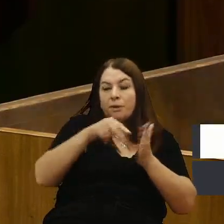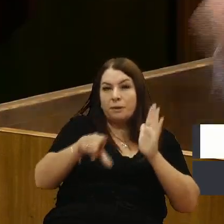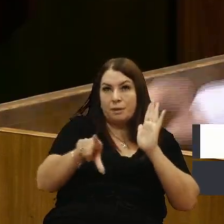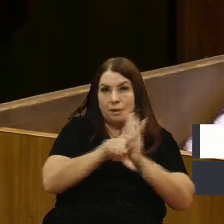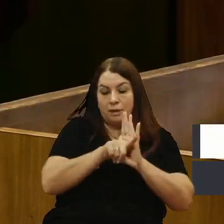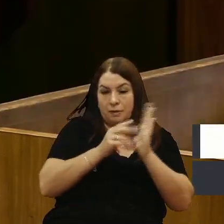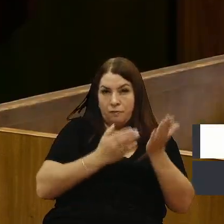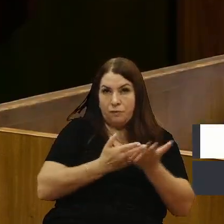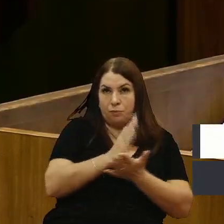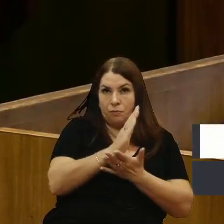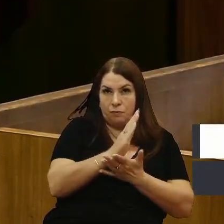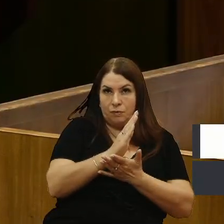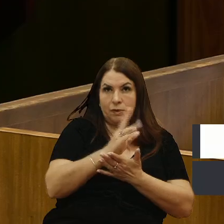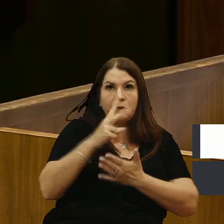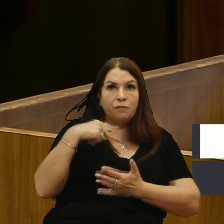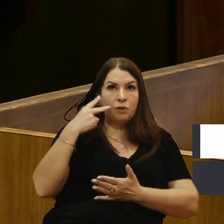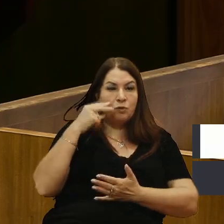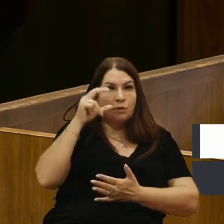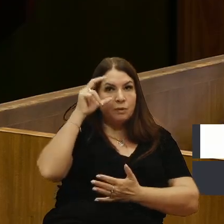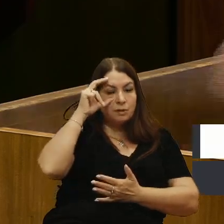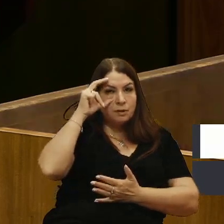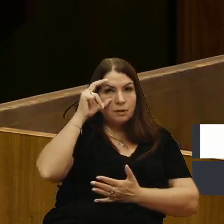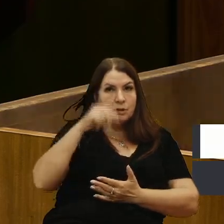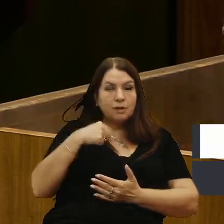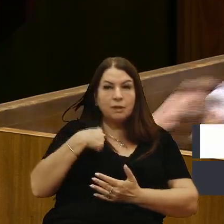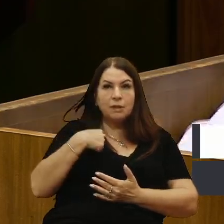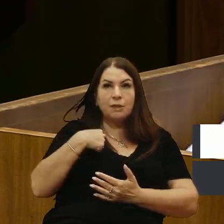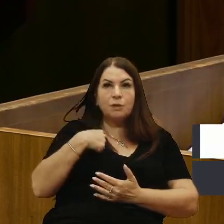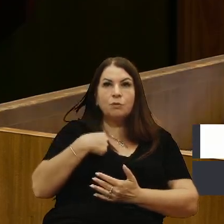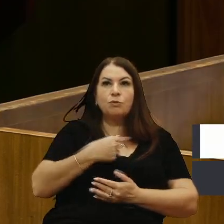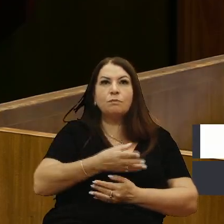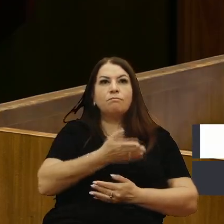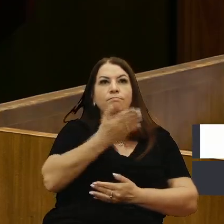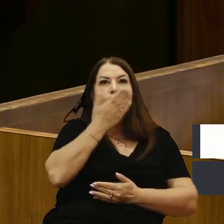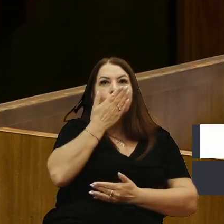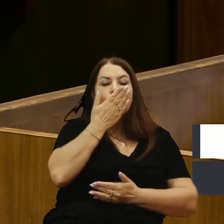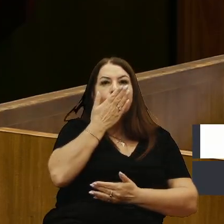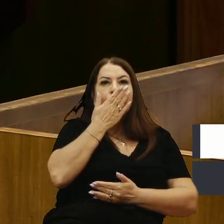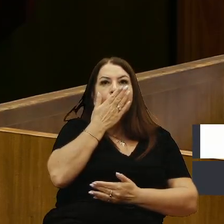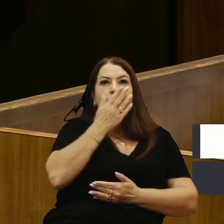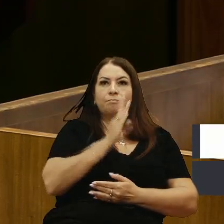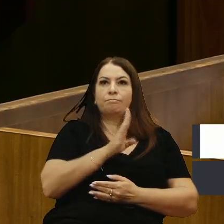fosse aprovada, vereadora Sandra, eu teria minha boca tapada.